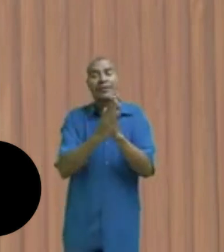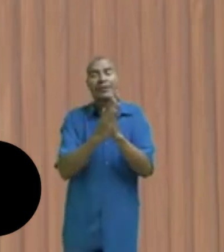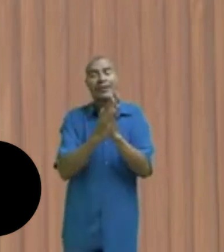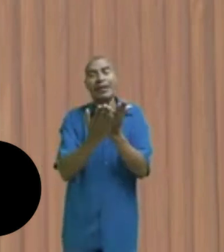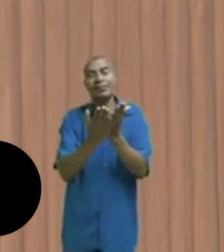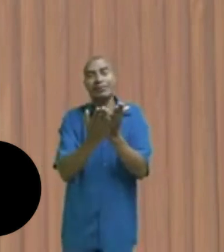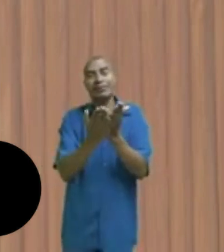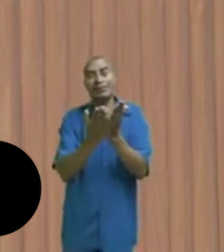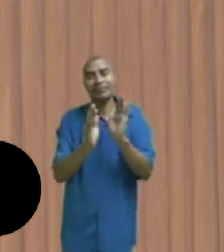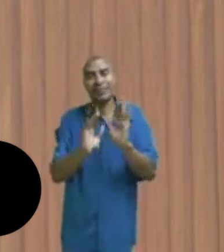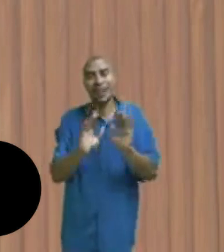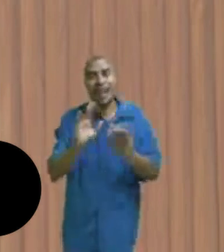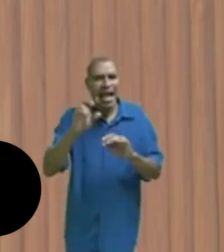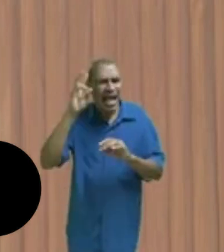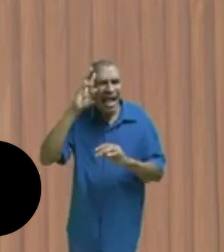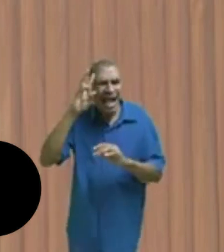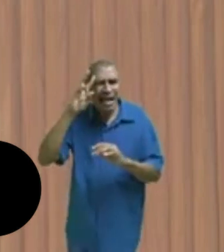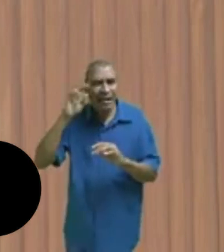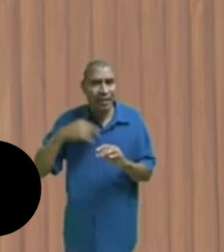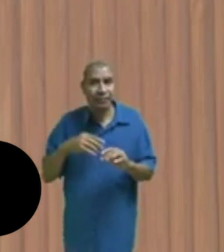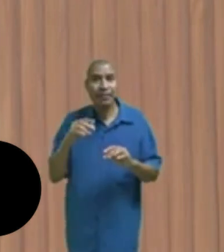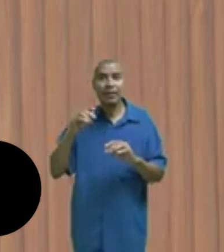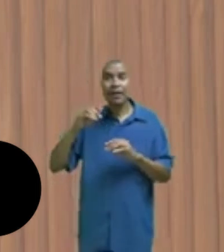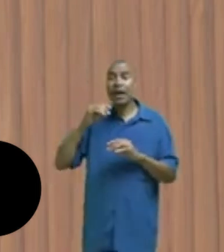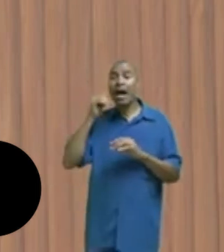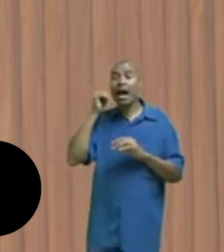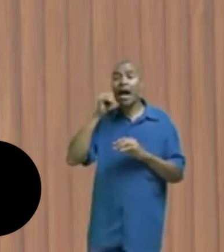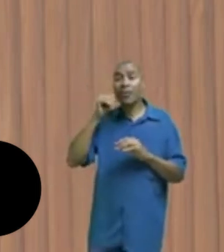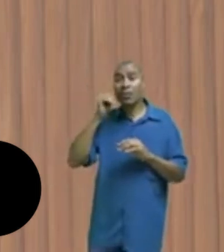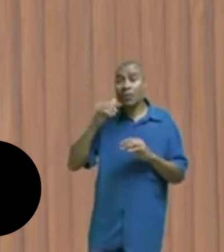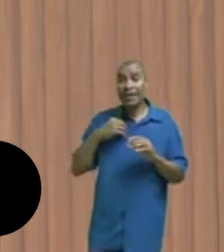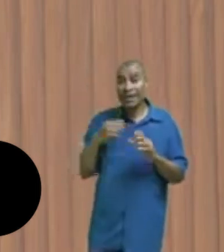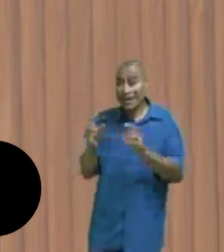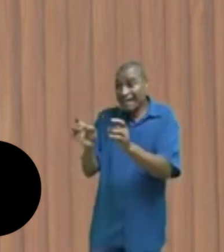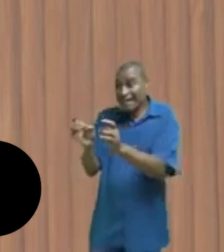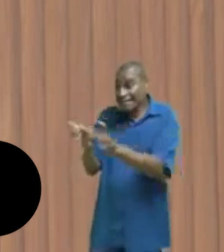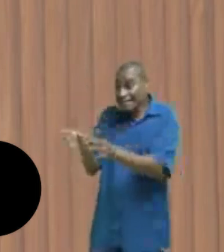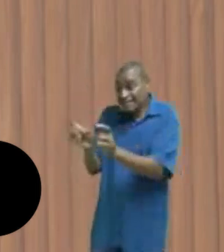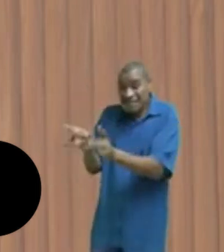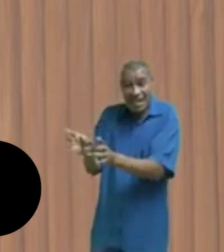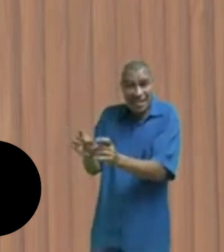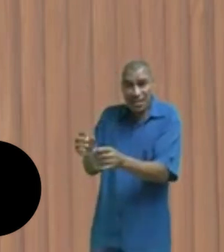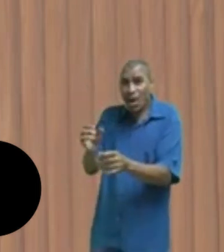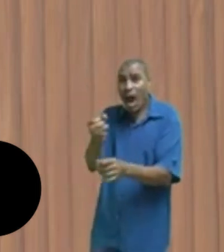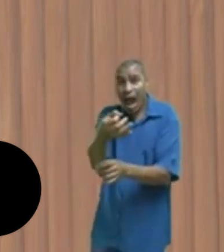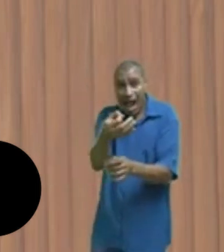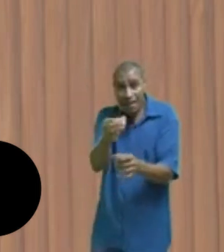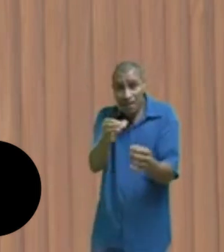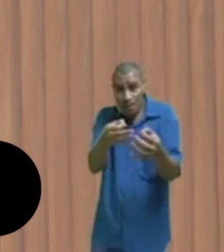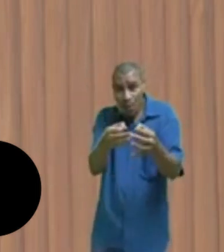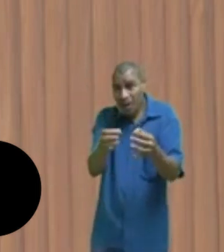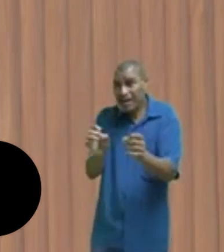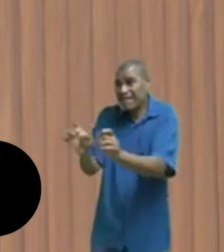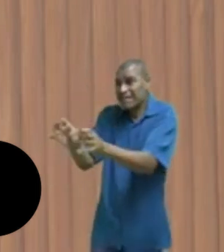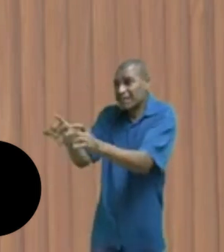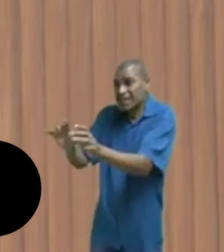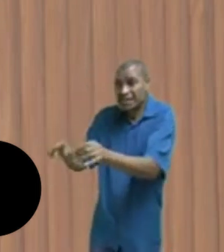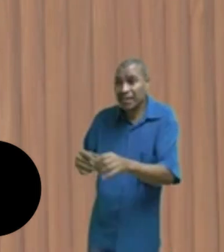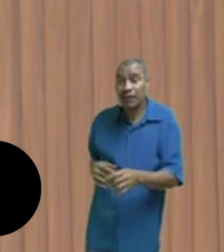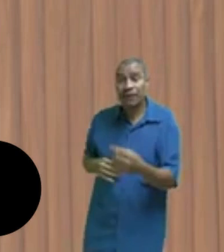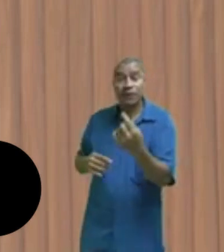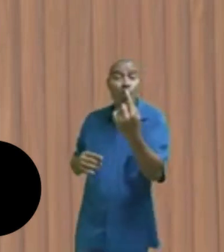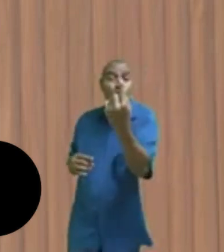A mulher vendeu todas as moedas para ficar com uma. O pastor largou todas as ovelhas para pegar